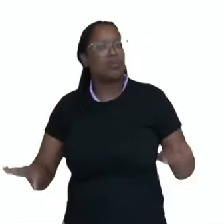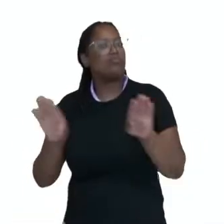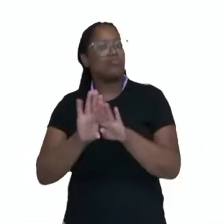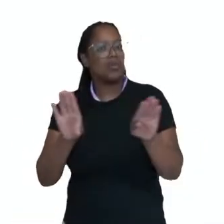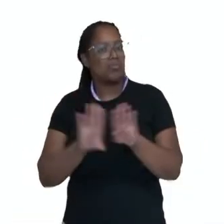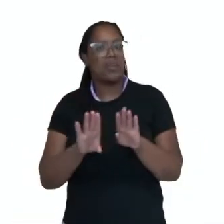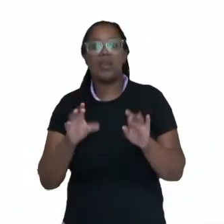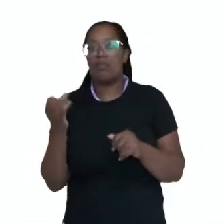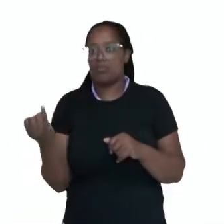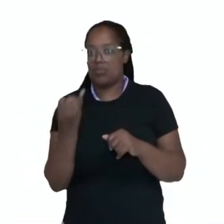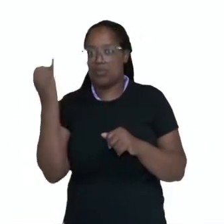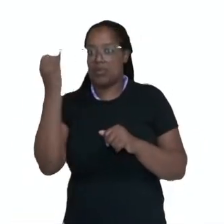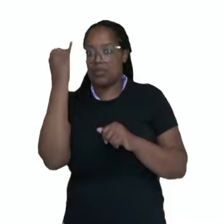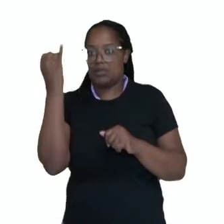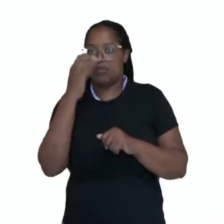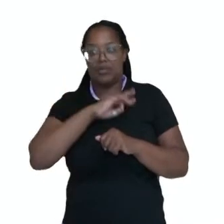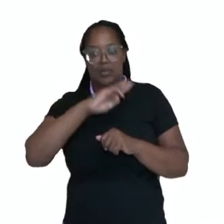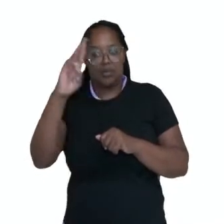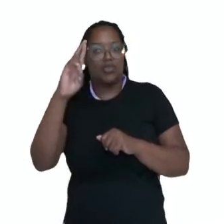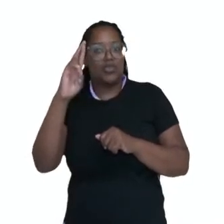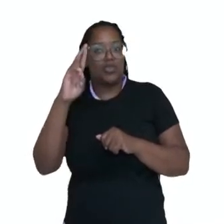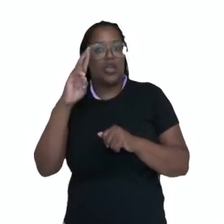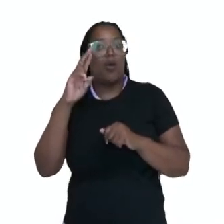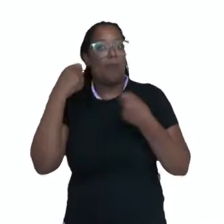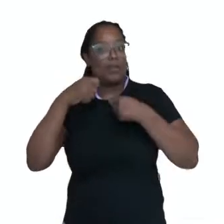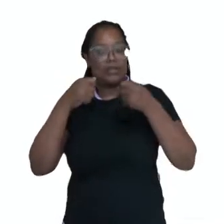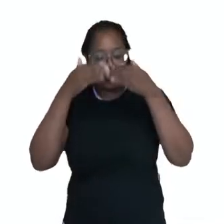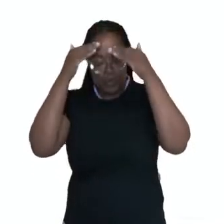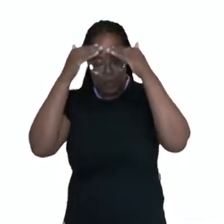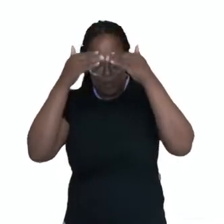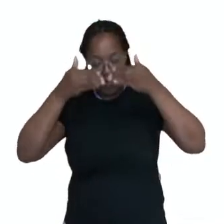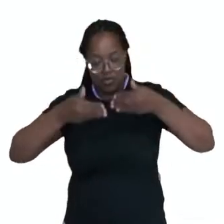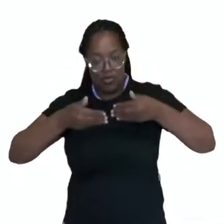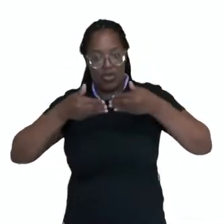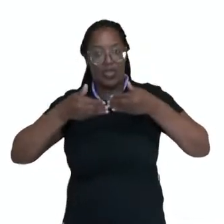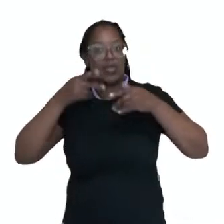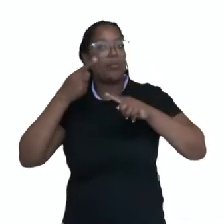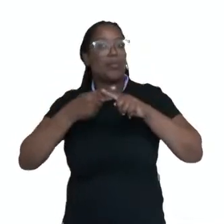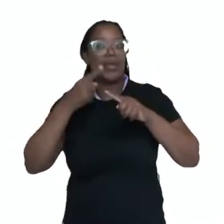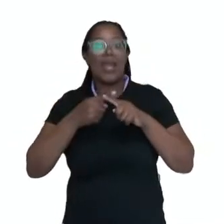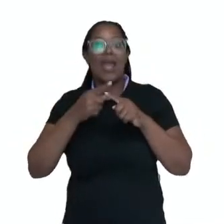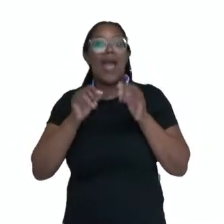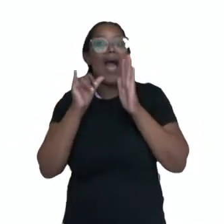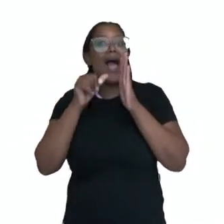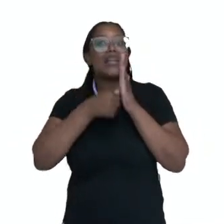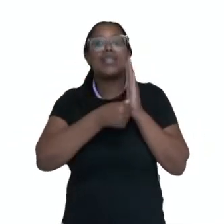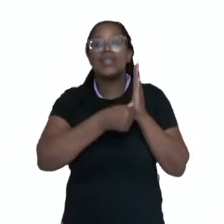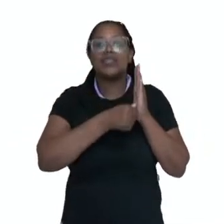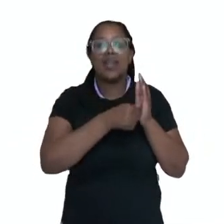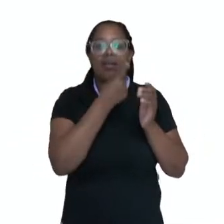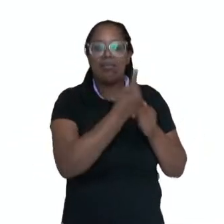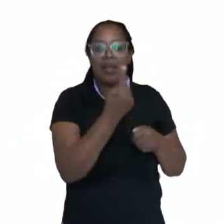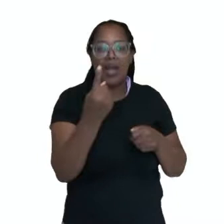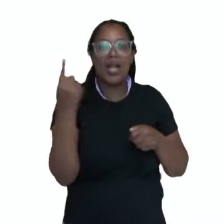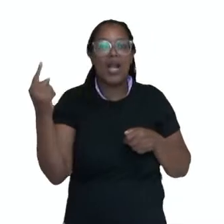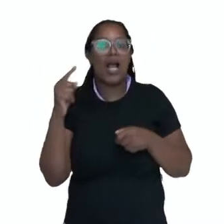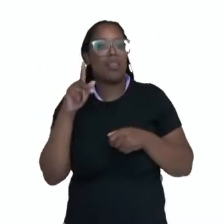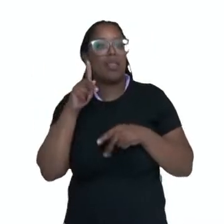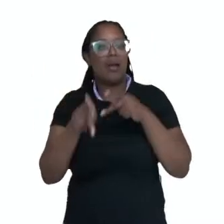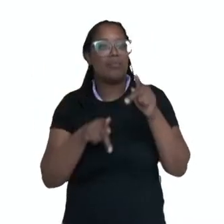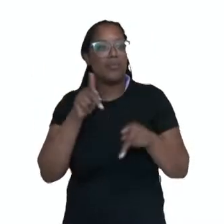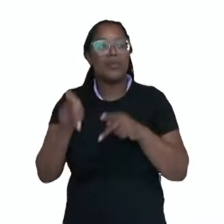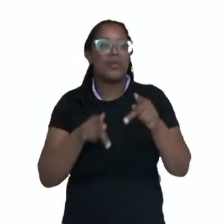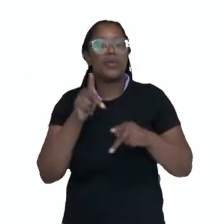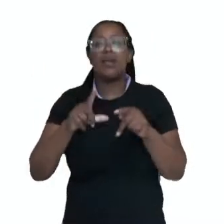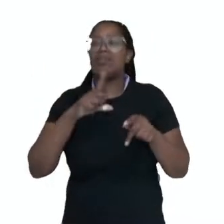sagradas, também são elementos da identidade de cada povo. Essa arte indígena está muito além